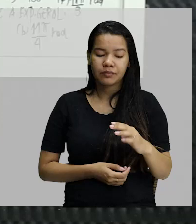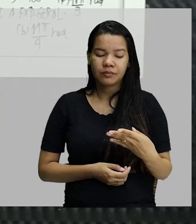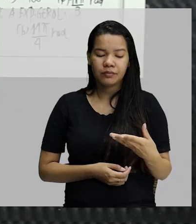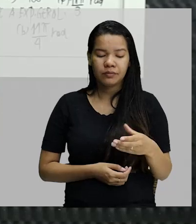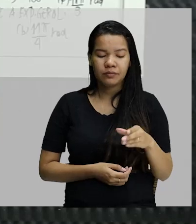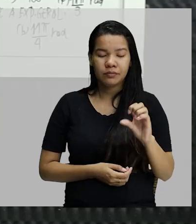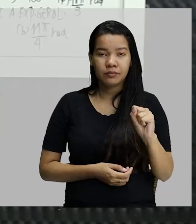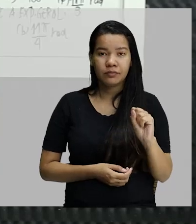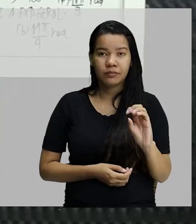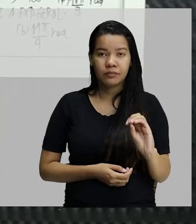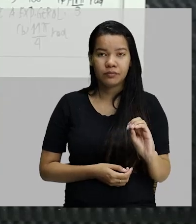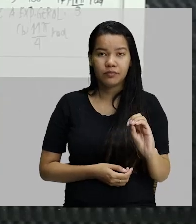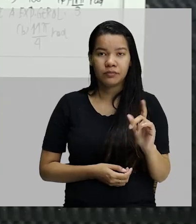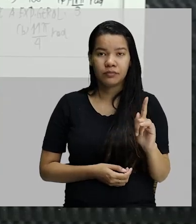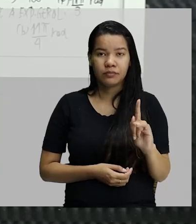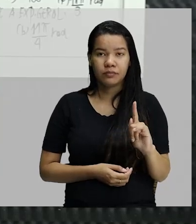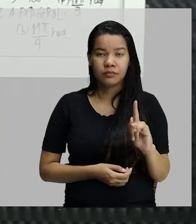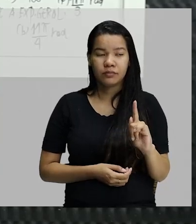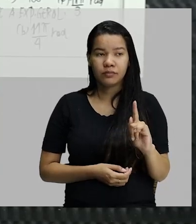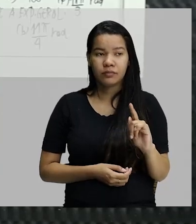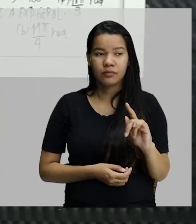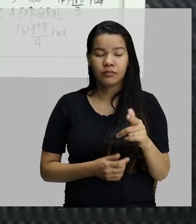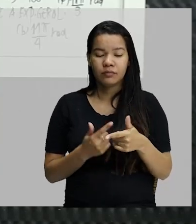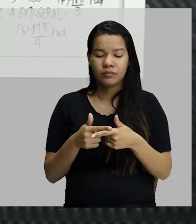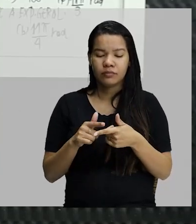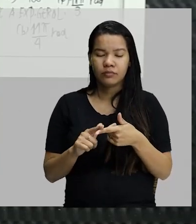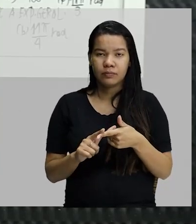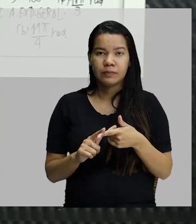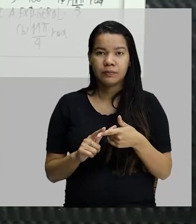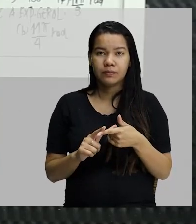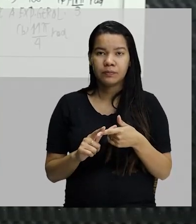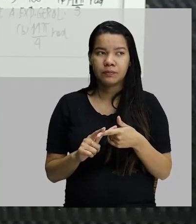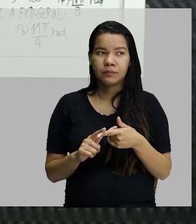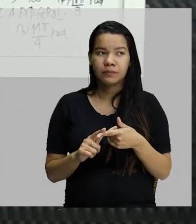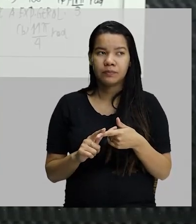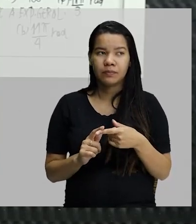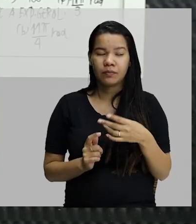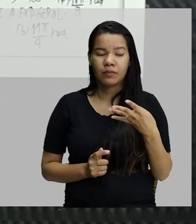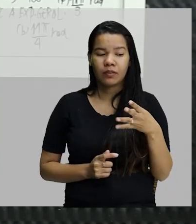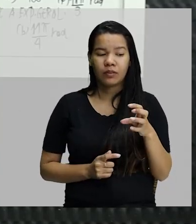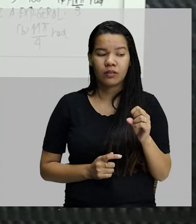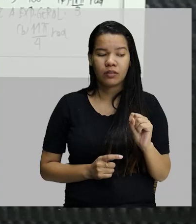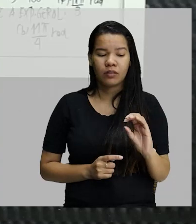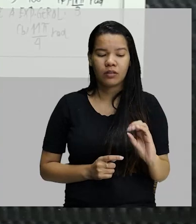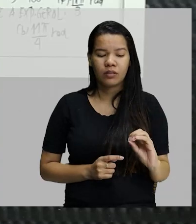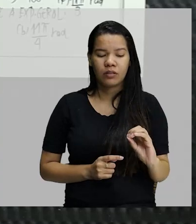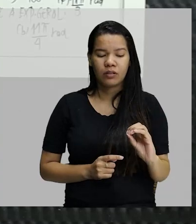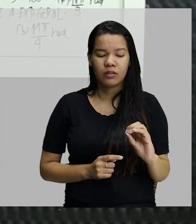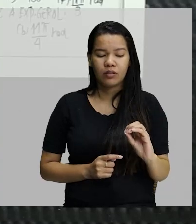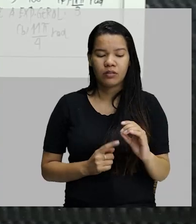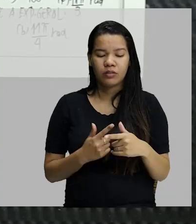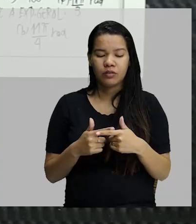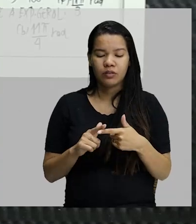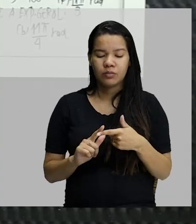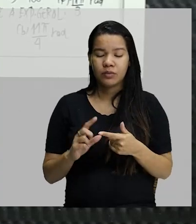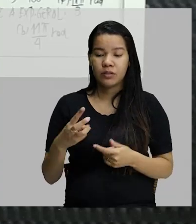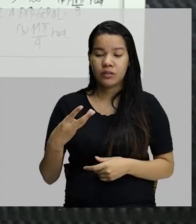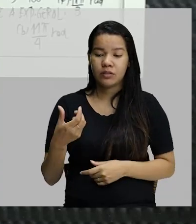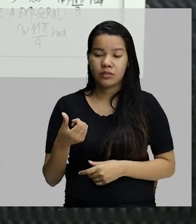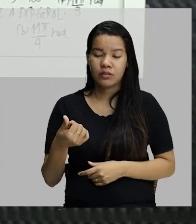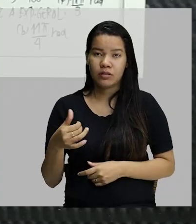480 graus e vou dividir esse 480 por